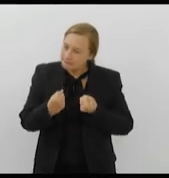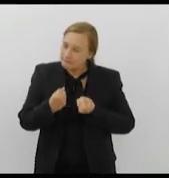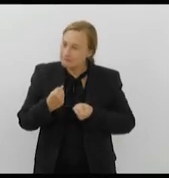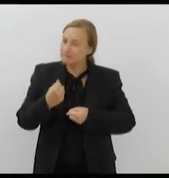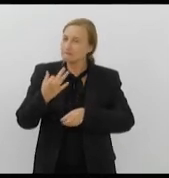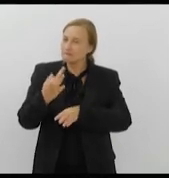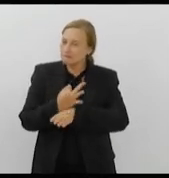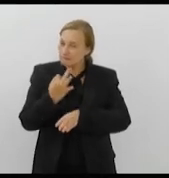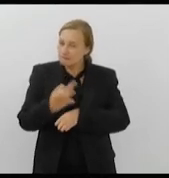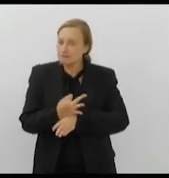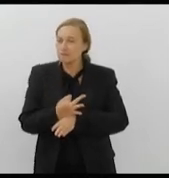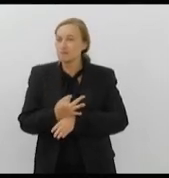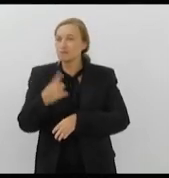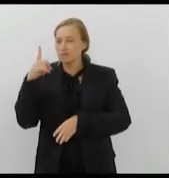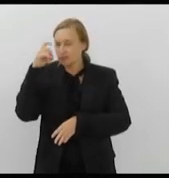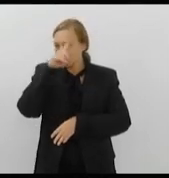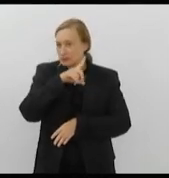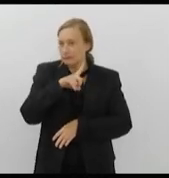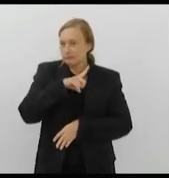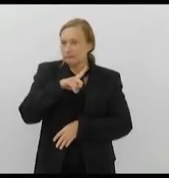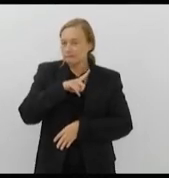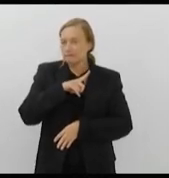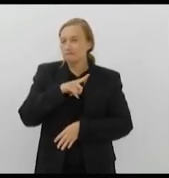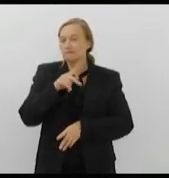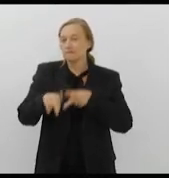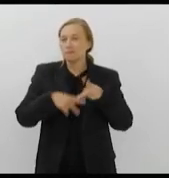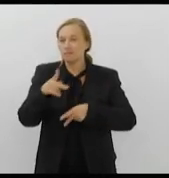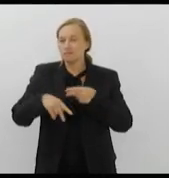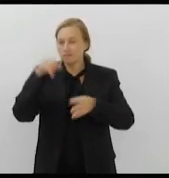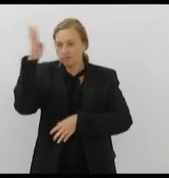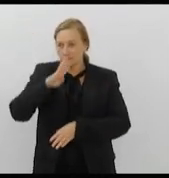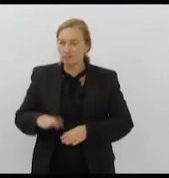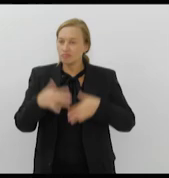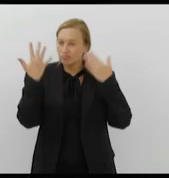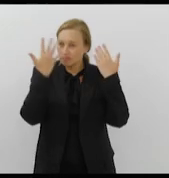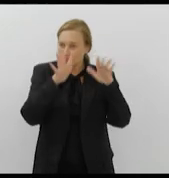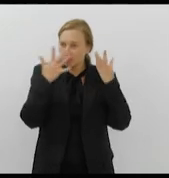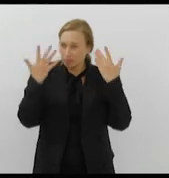tantas dificuldades, que é o nosso povo brasileiro. Parabéns,